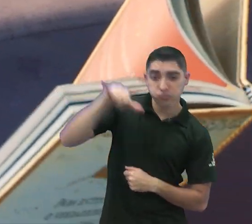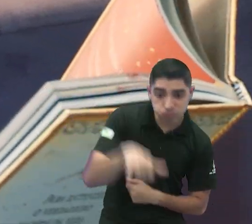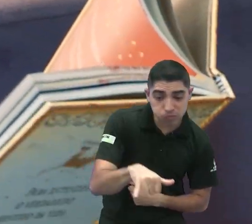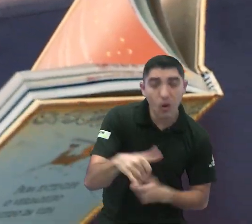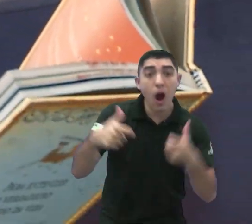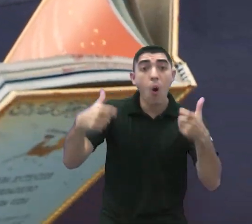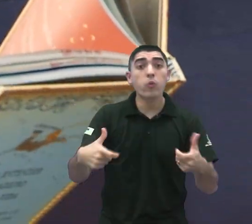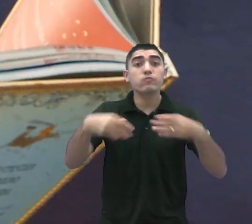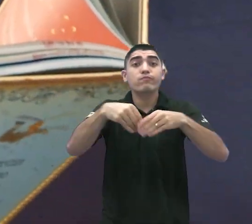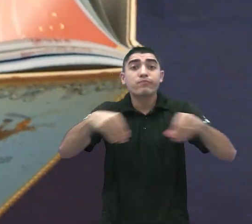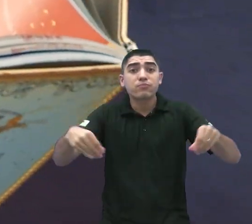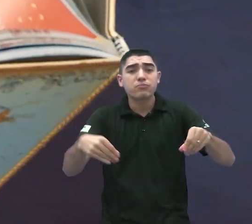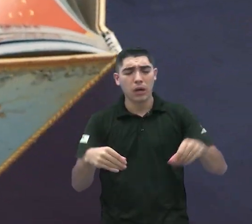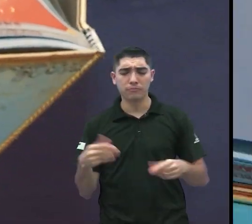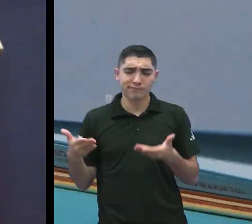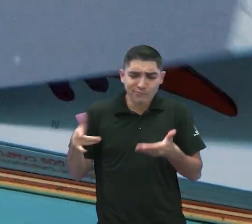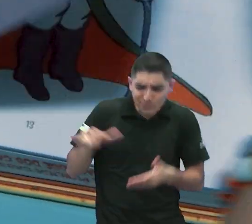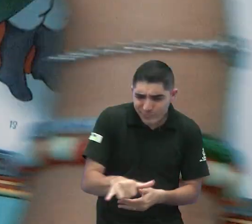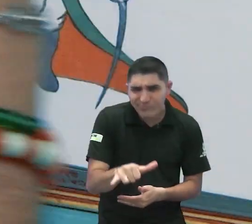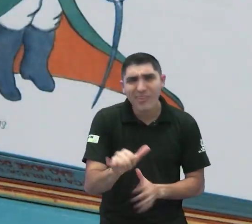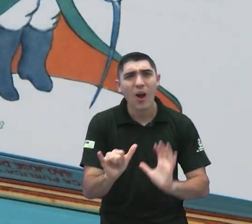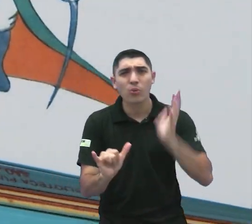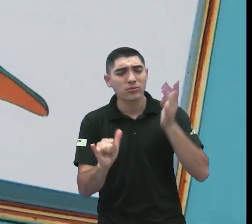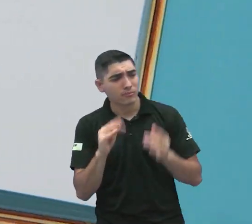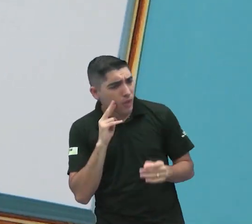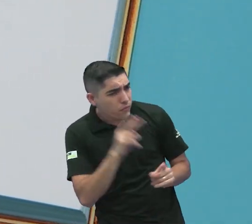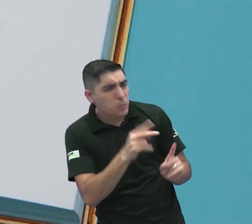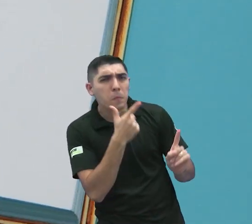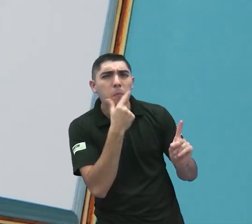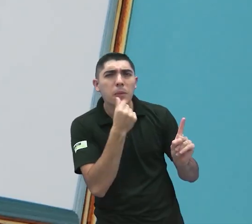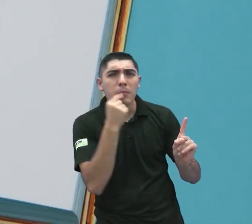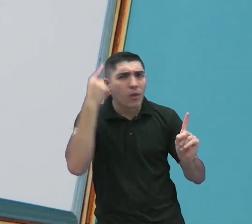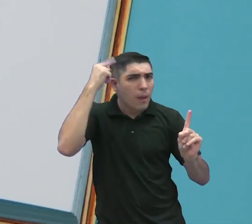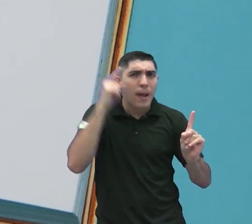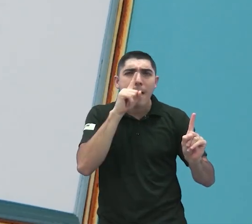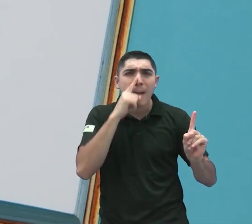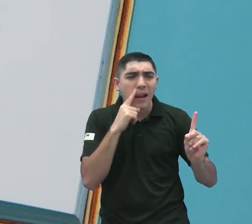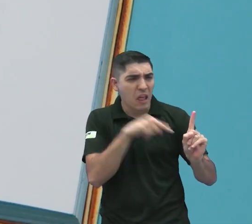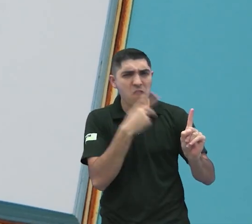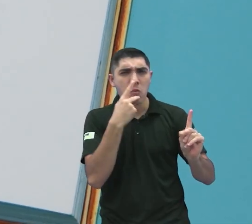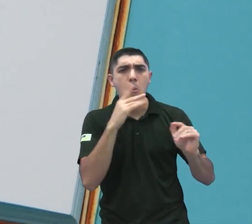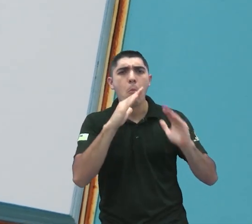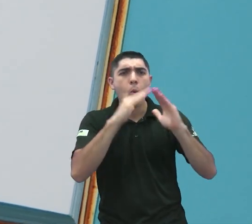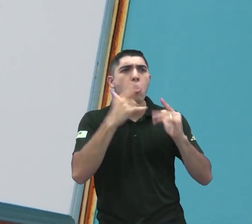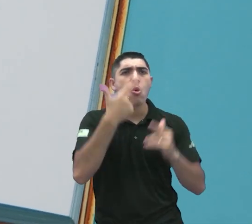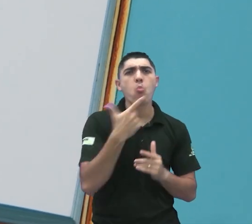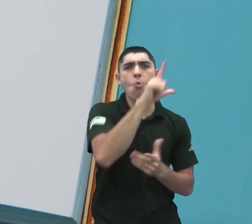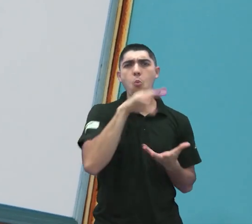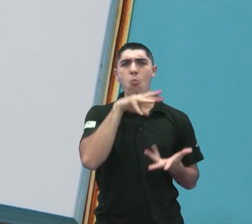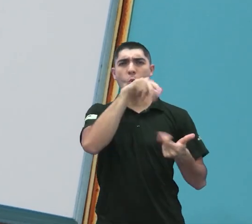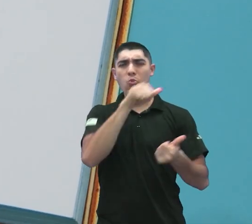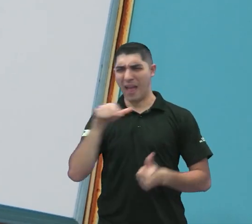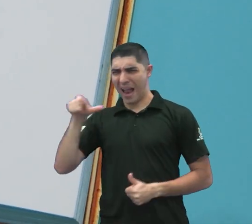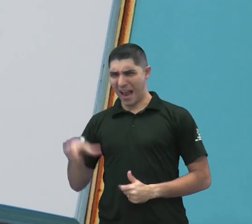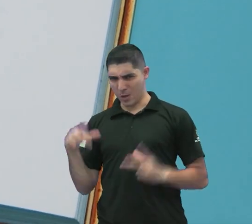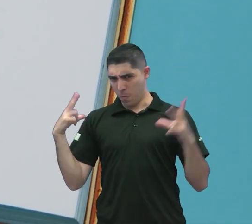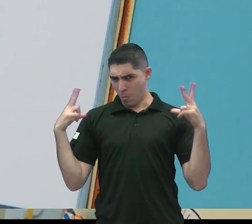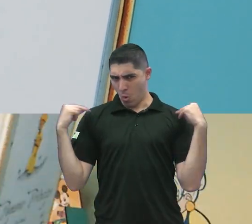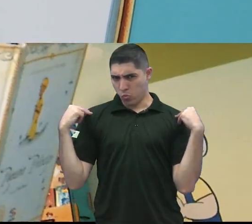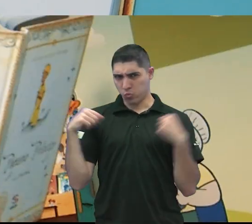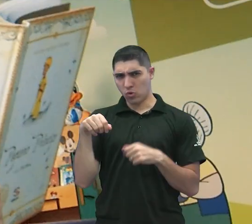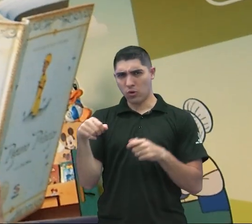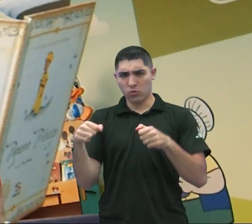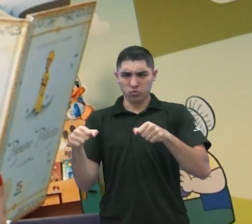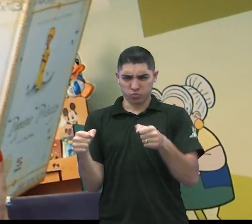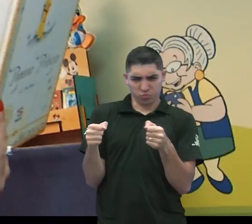uma criança sozinha por lá. Um menino de cabelos loiros que diz ter vindo de um pequeno planeta distante, o que deixa o piloto desconfiado, mas